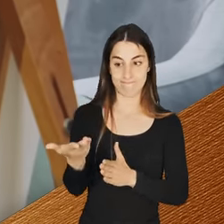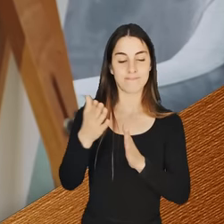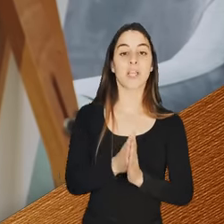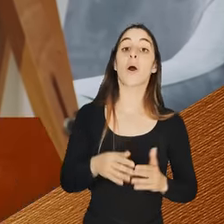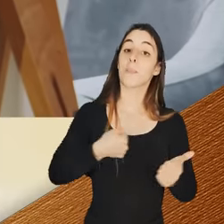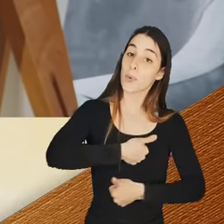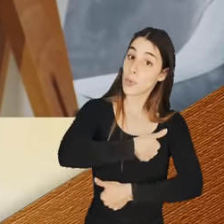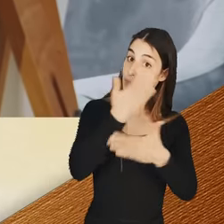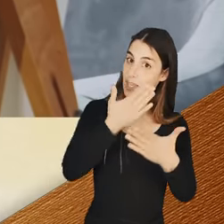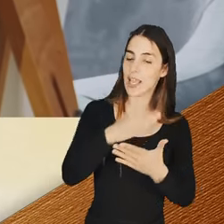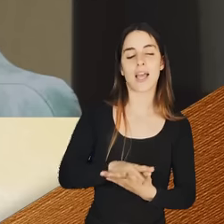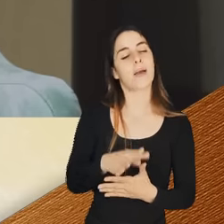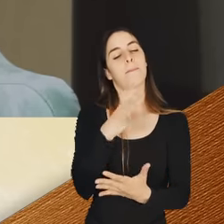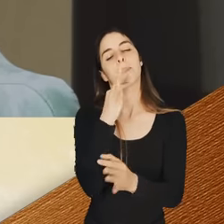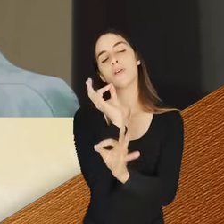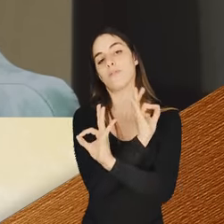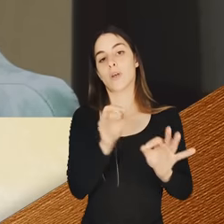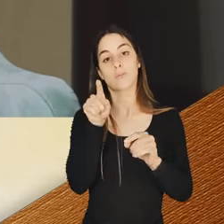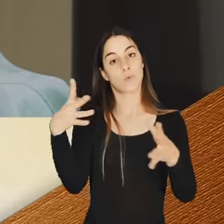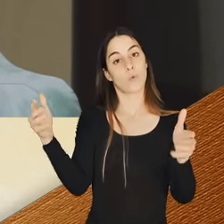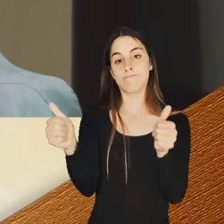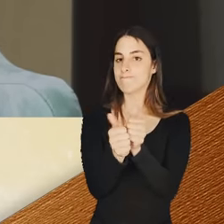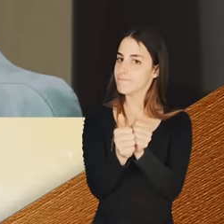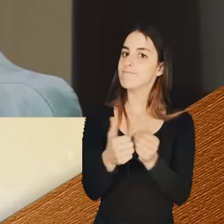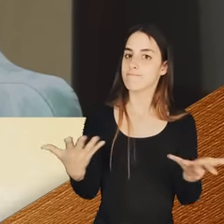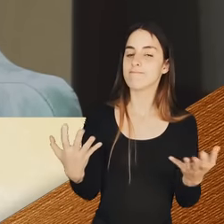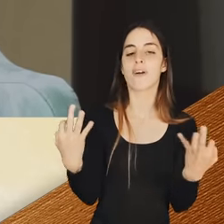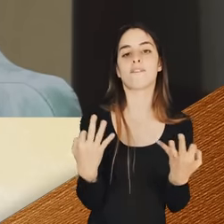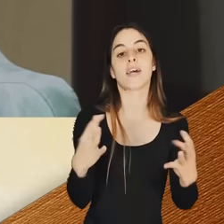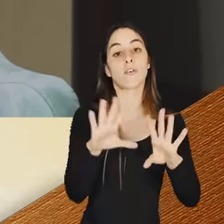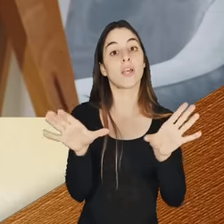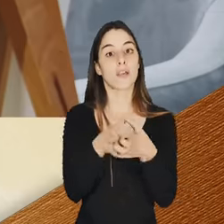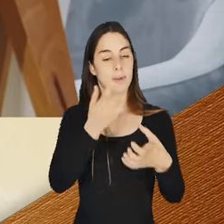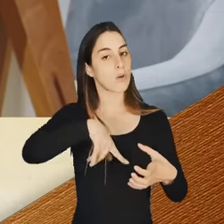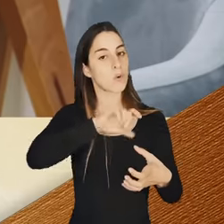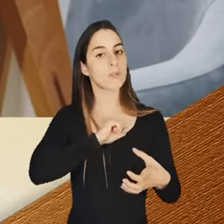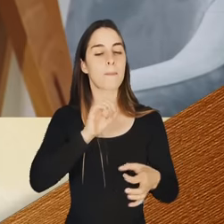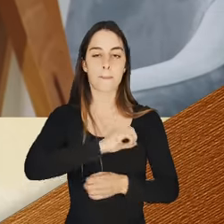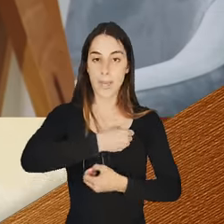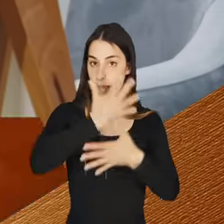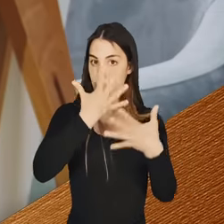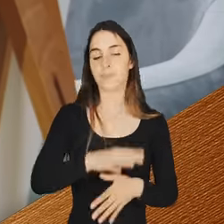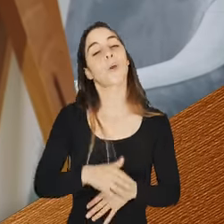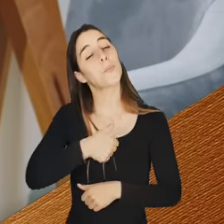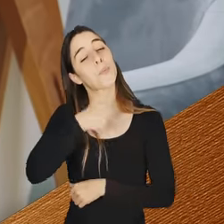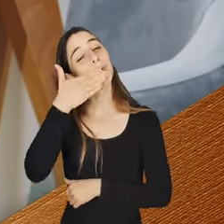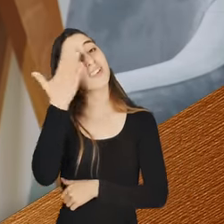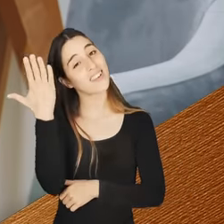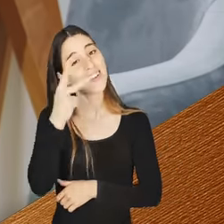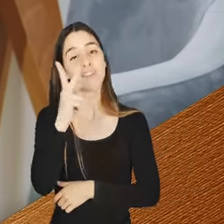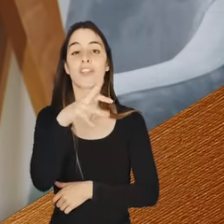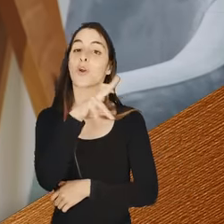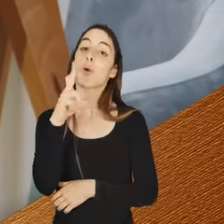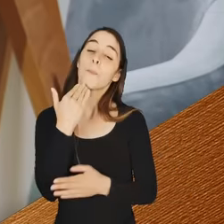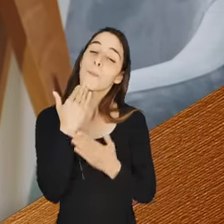prazer incrível termos aqui connosco, com a equipa da nossa manhã. Está tudo bem? Bom dia, Vítor. O prazer é todo meu. Desde já